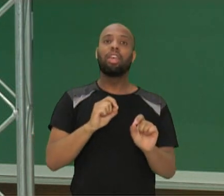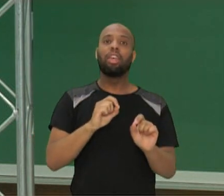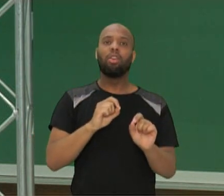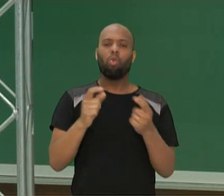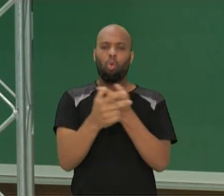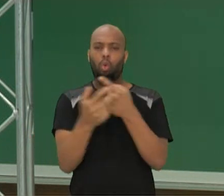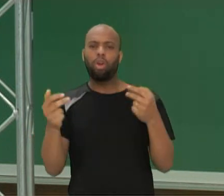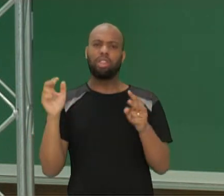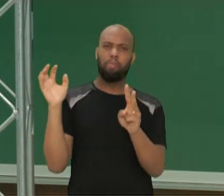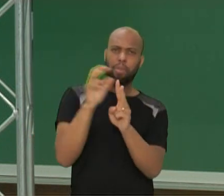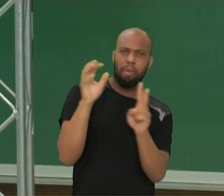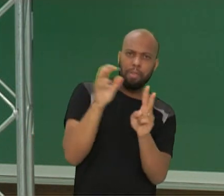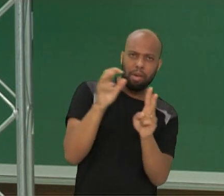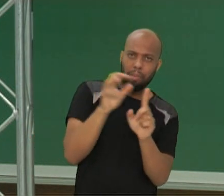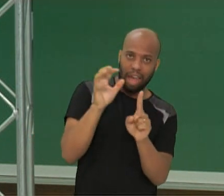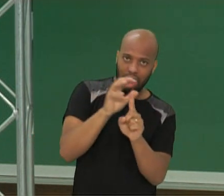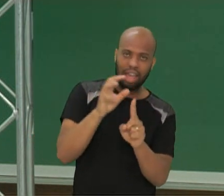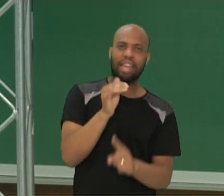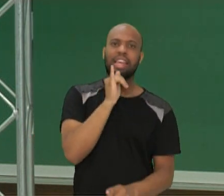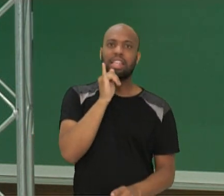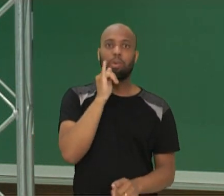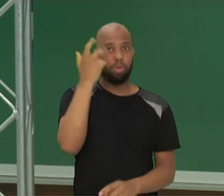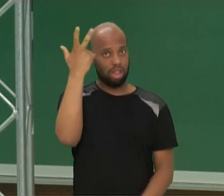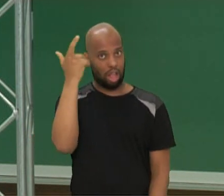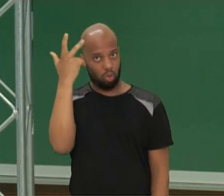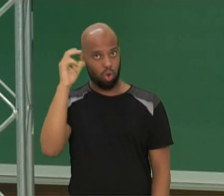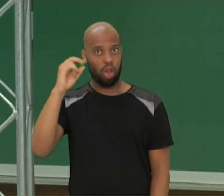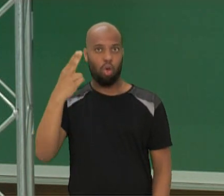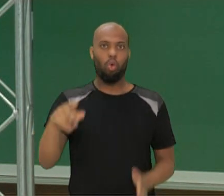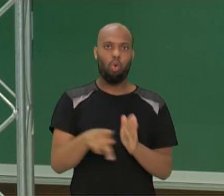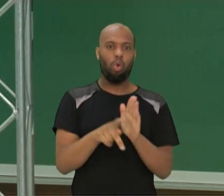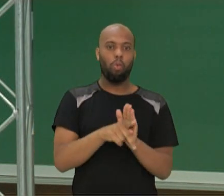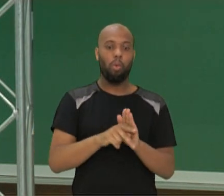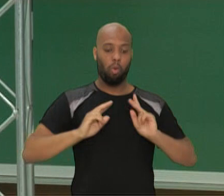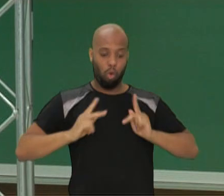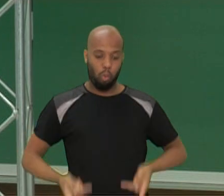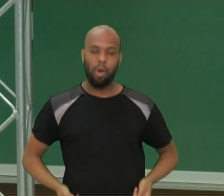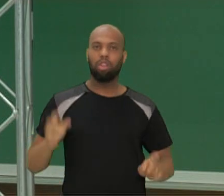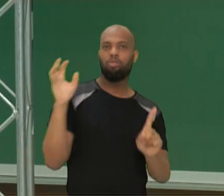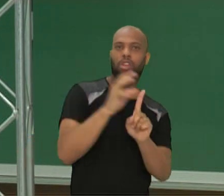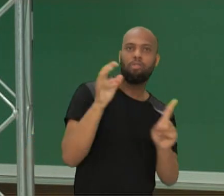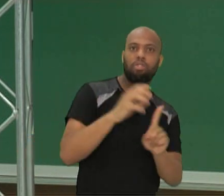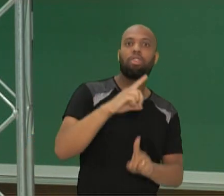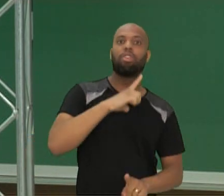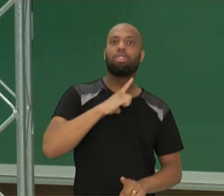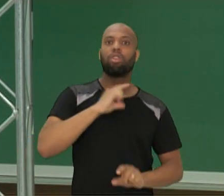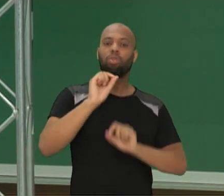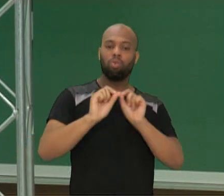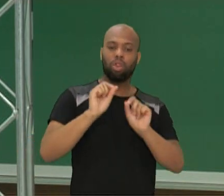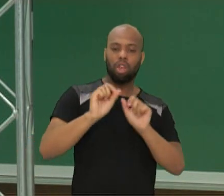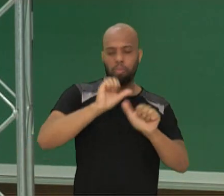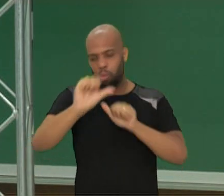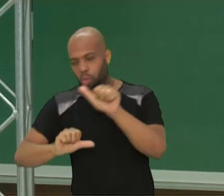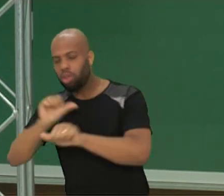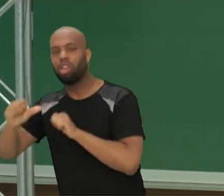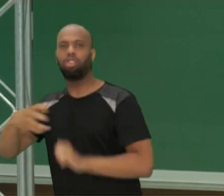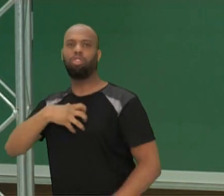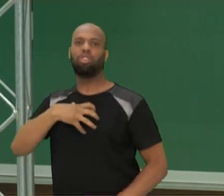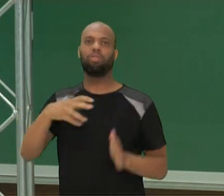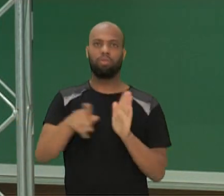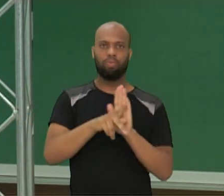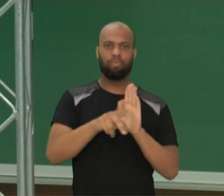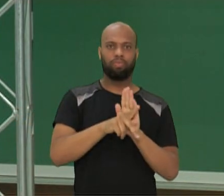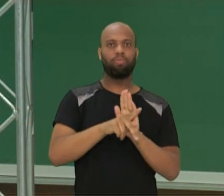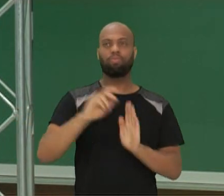fatores diversos que podem ser causas naturais ou causas antrópicas, houveram mudanças nas condições